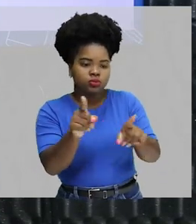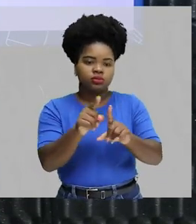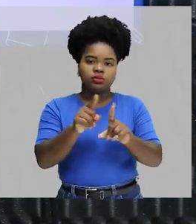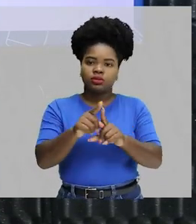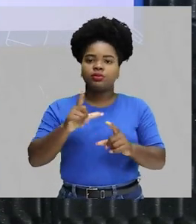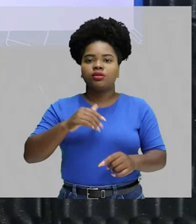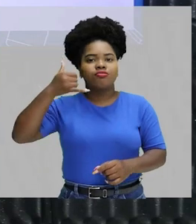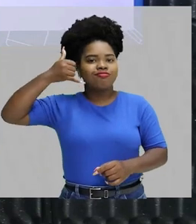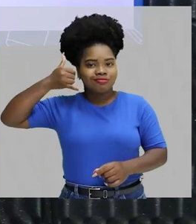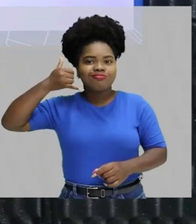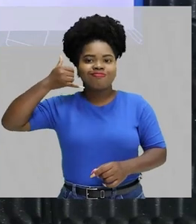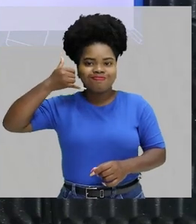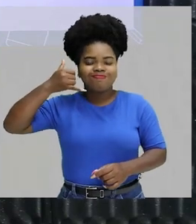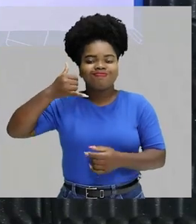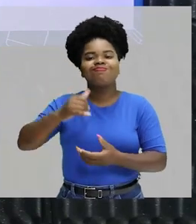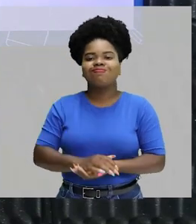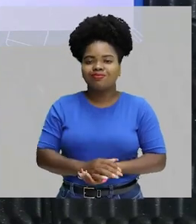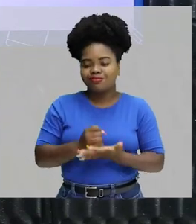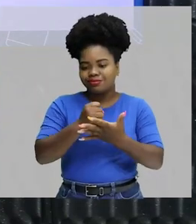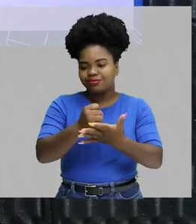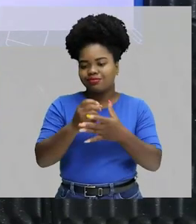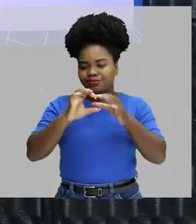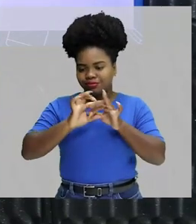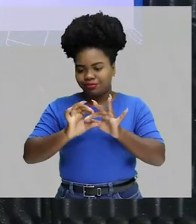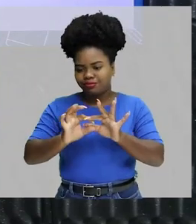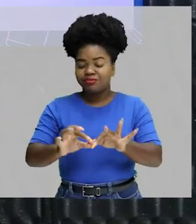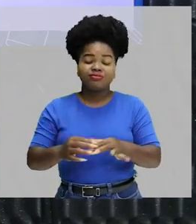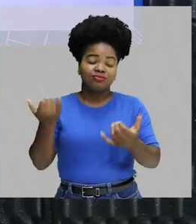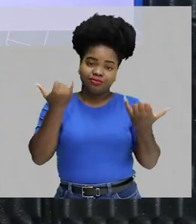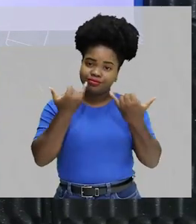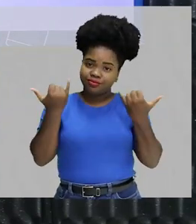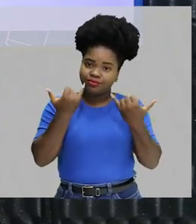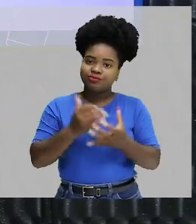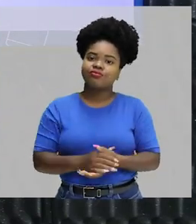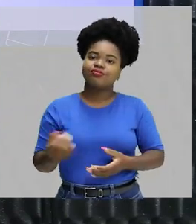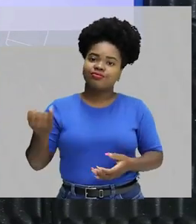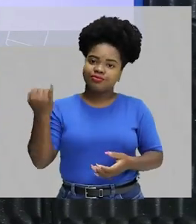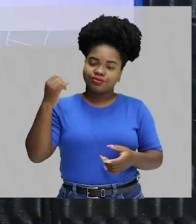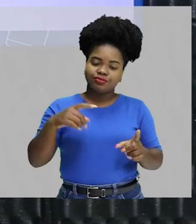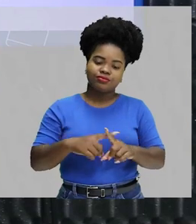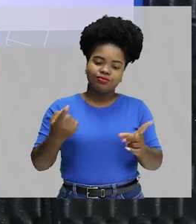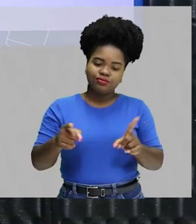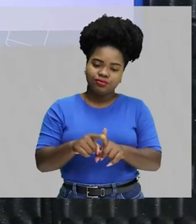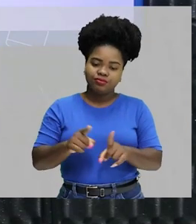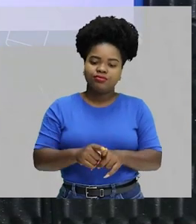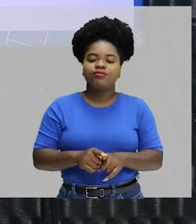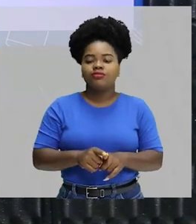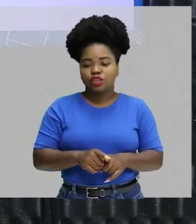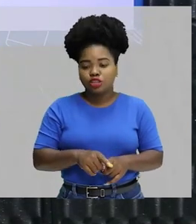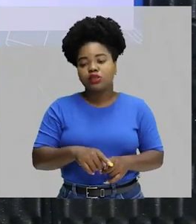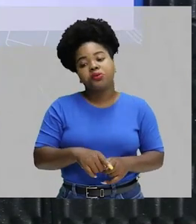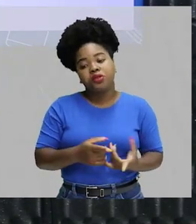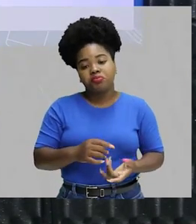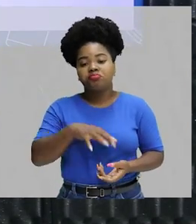smartphone que tem nos ajudado a compartilhar muita coisa muita coisa interessante mas muita coisa desnecessária